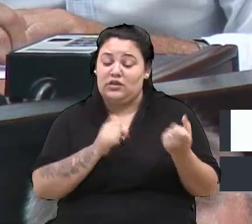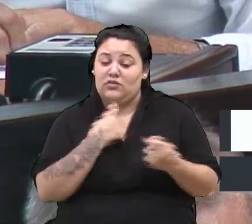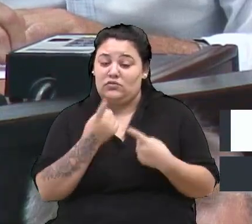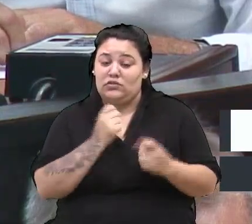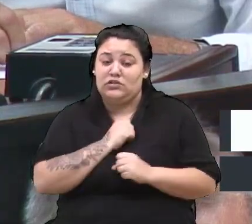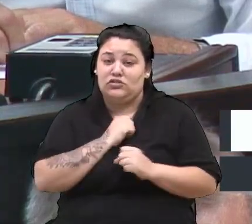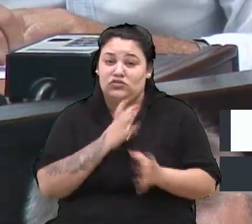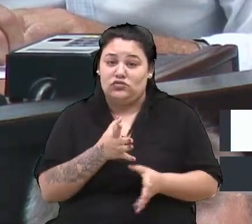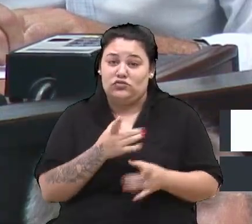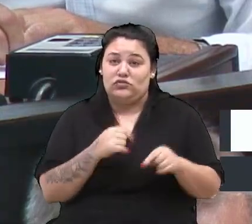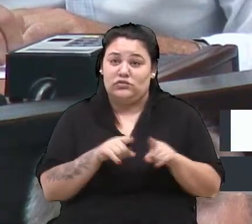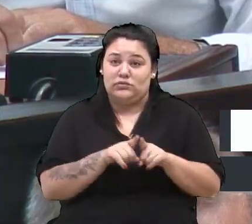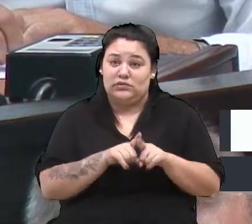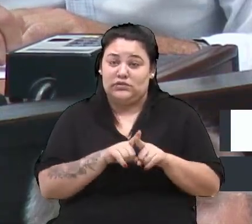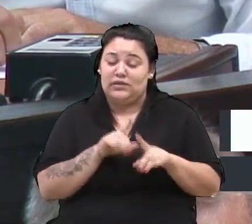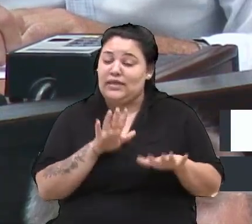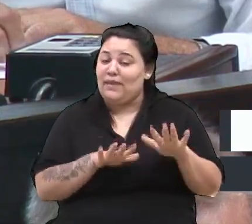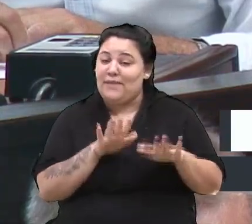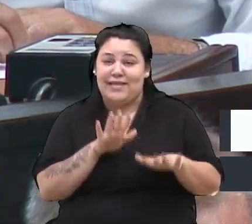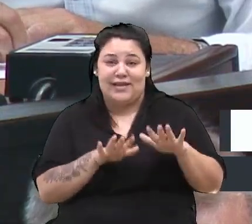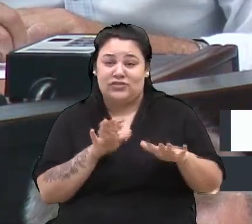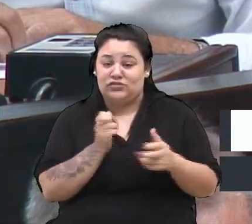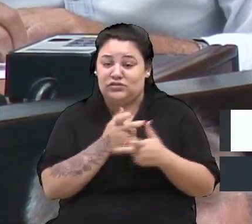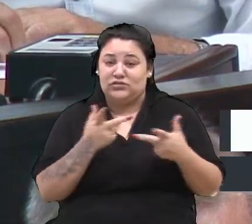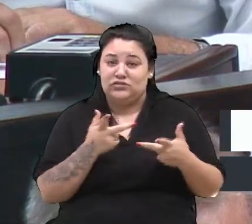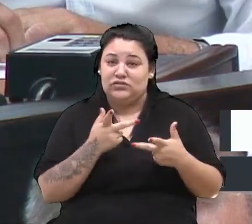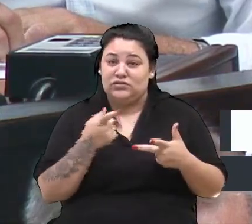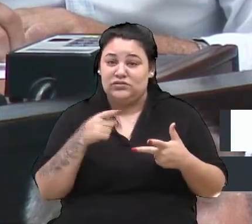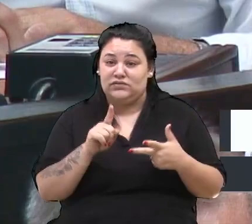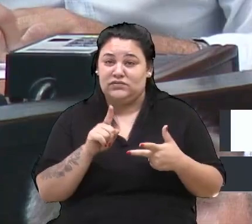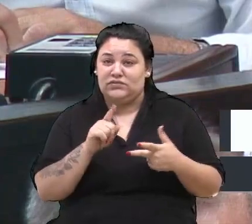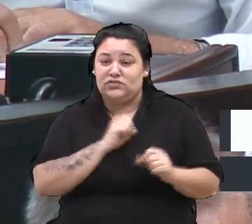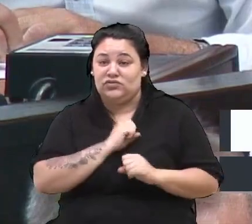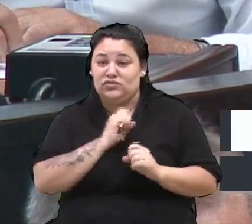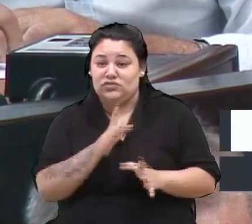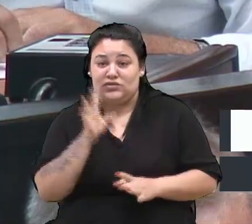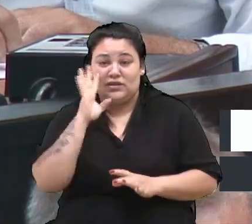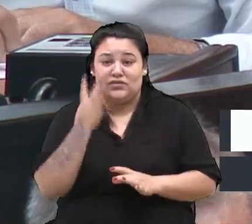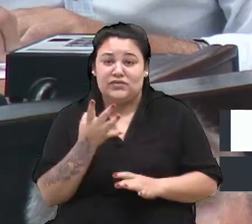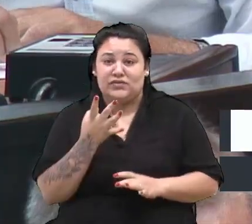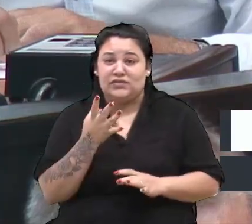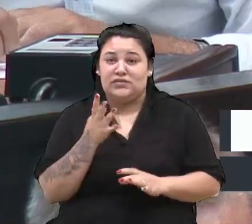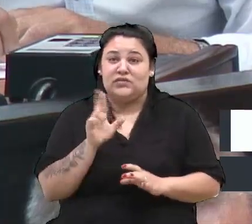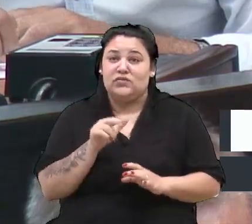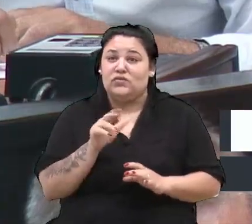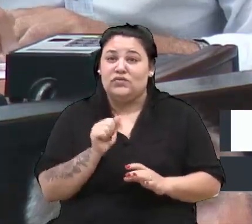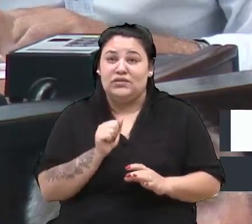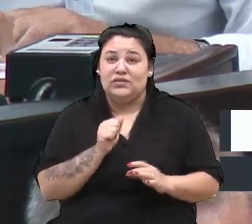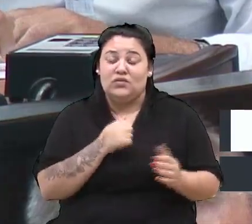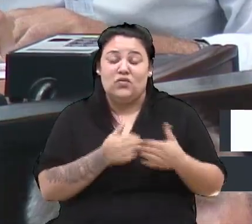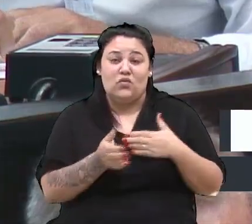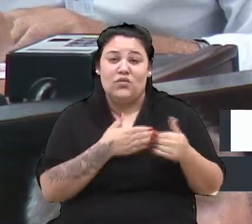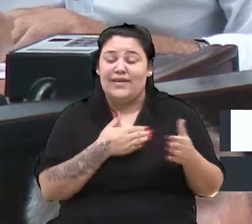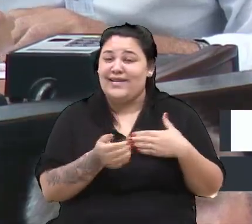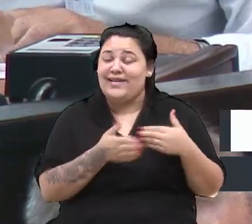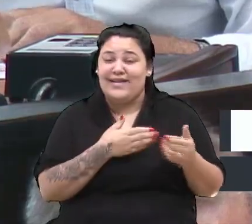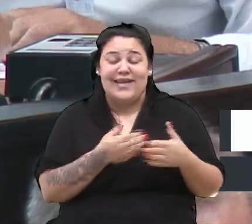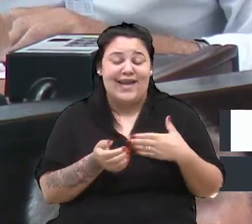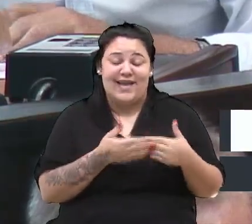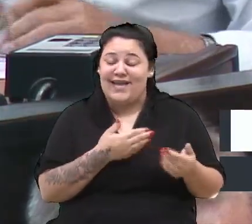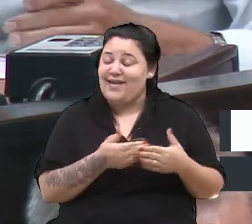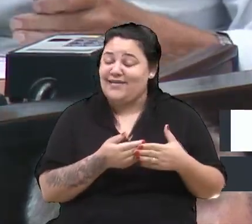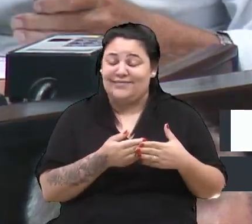decisões. Independente das decisões que vão ser tomadas, jamais qualquer um de nós aqui,